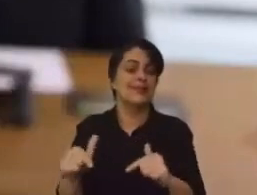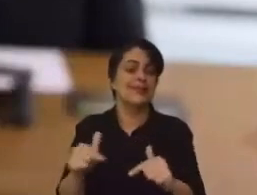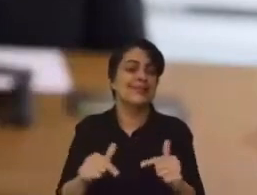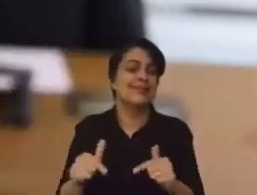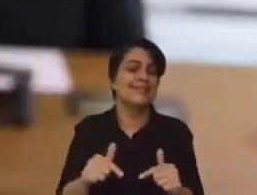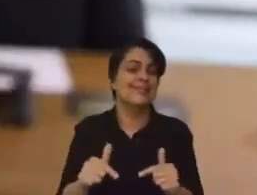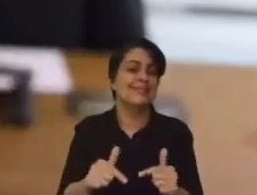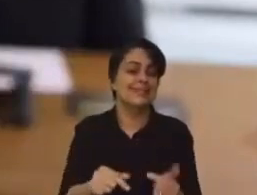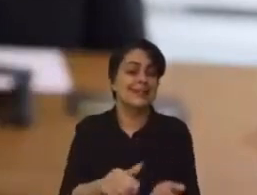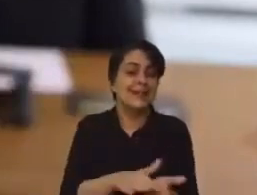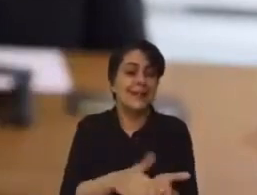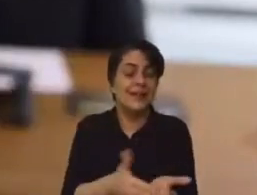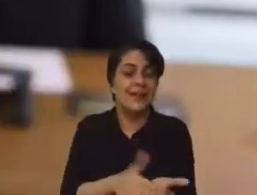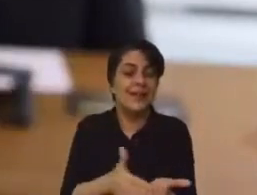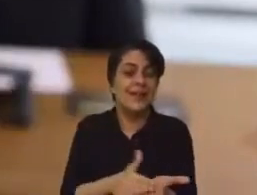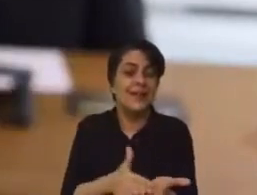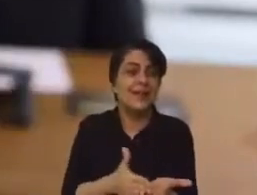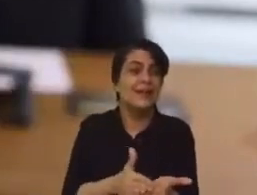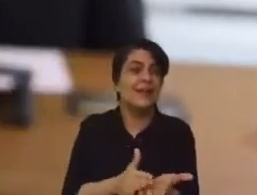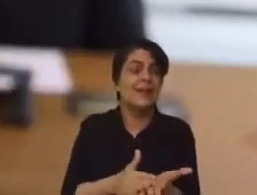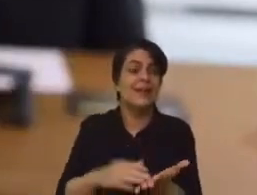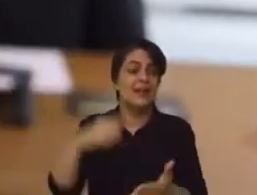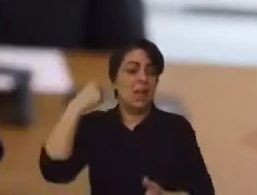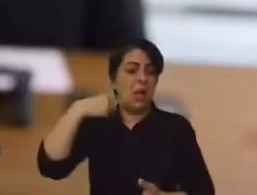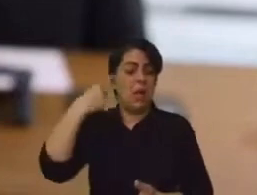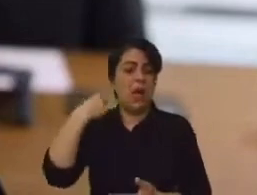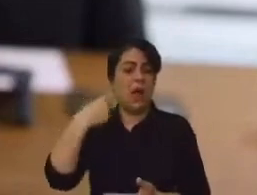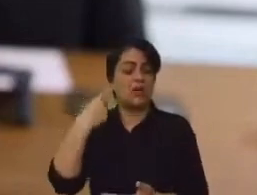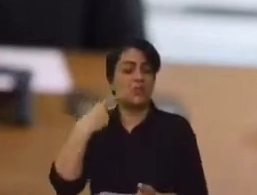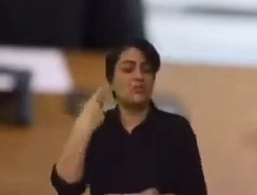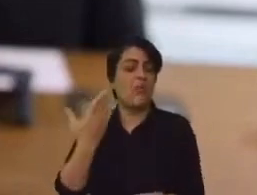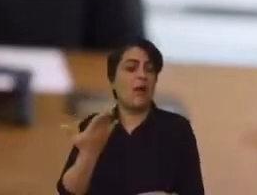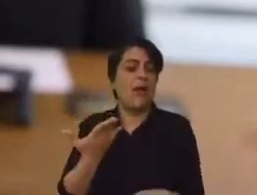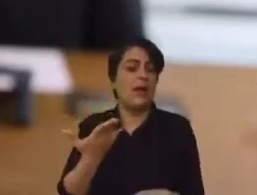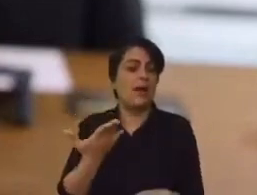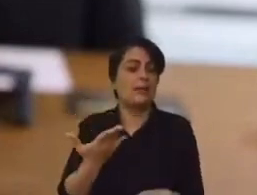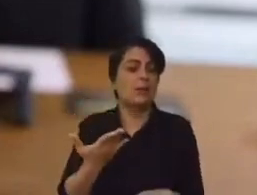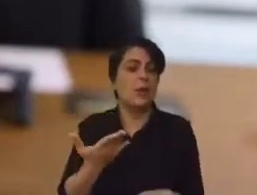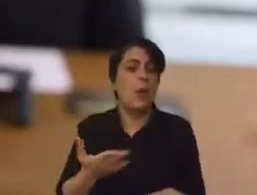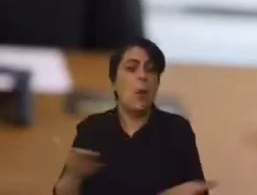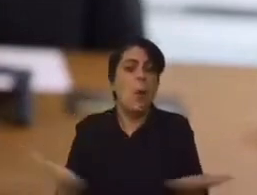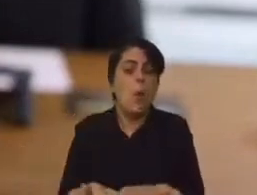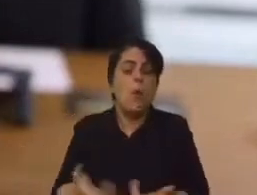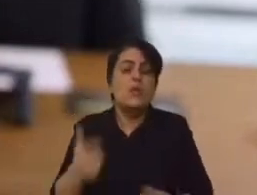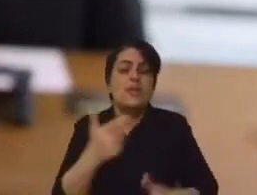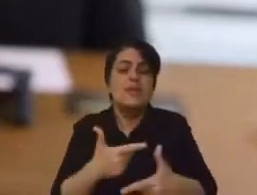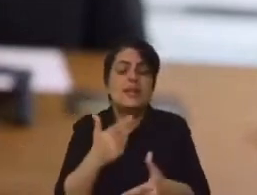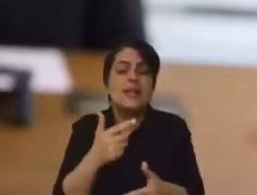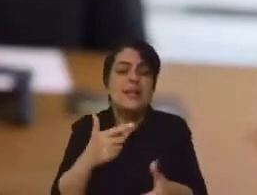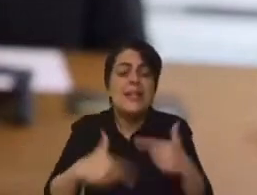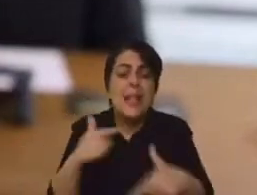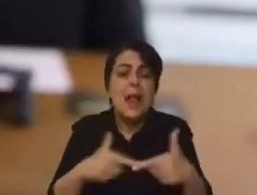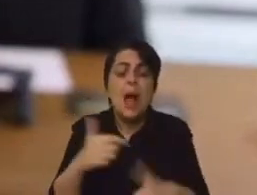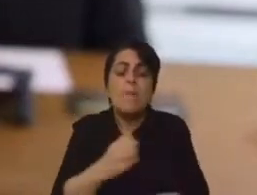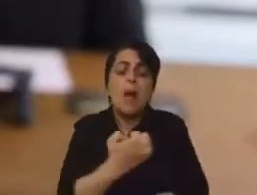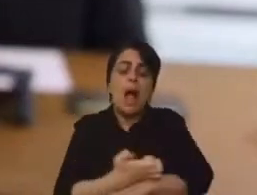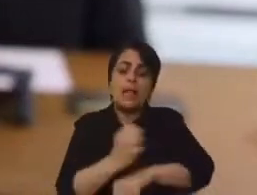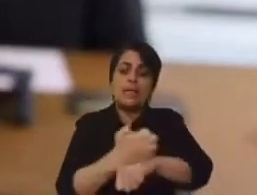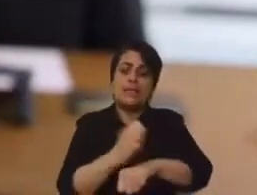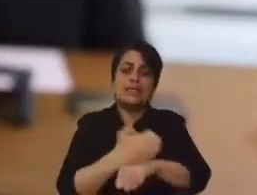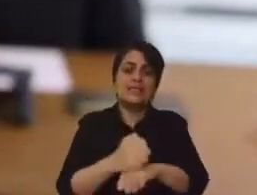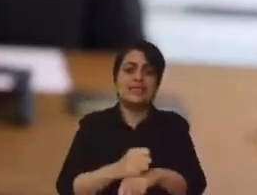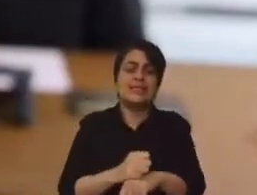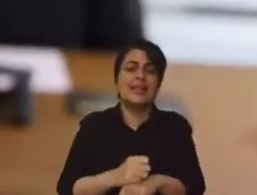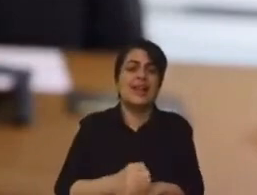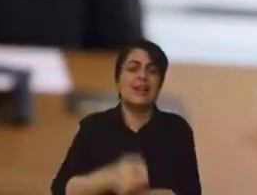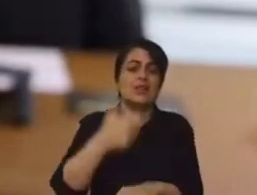da OAB está trabalhando hoje, sabe, como estagiário, ganhando R$ 2.000 por mês, R$ 2.500 por mês, às